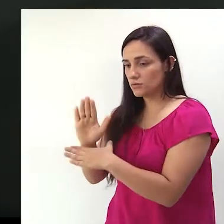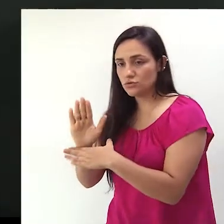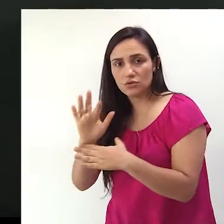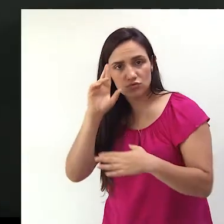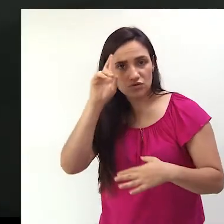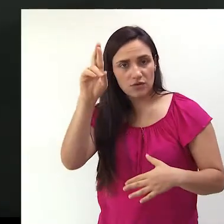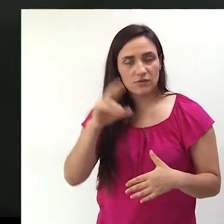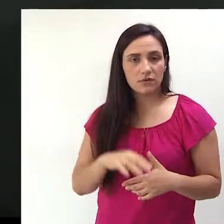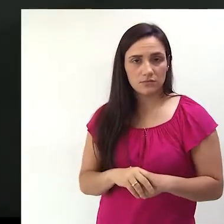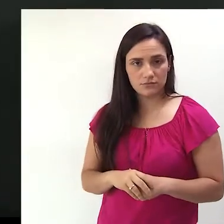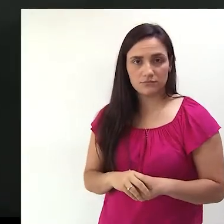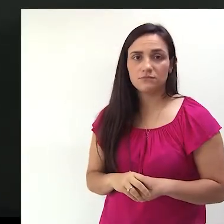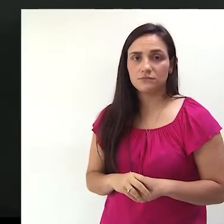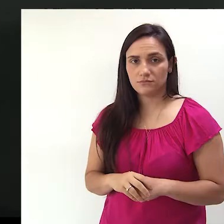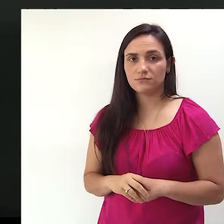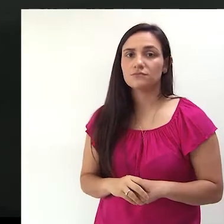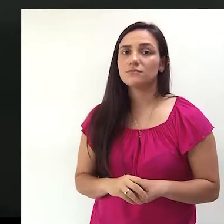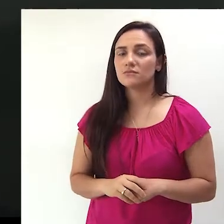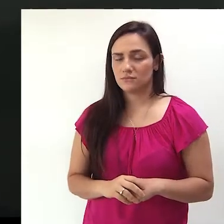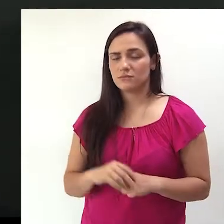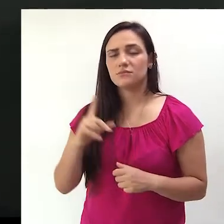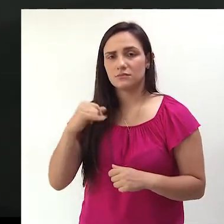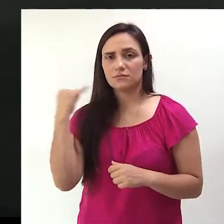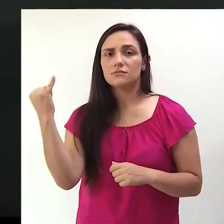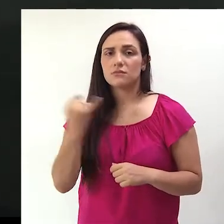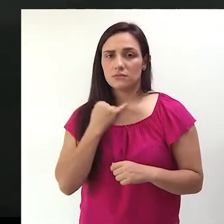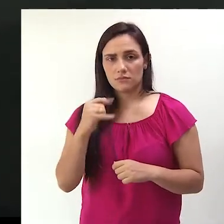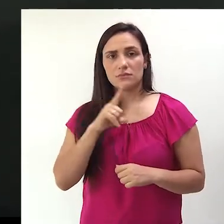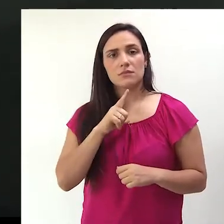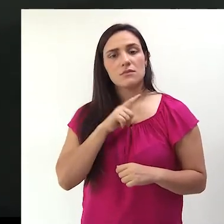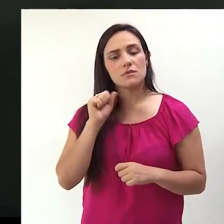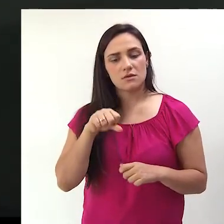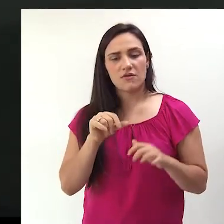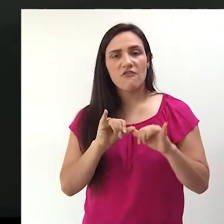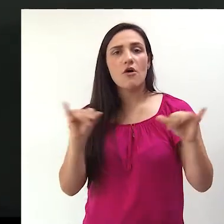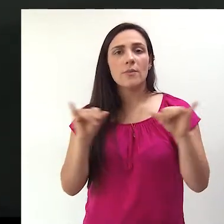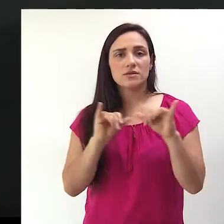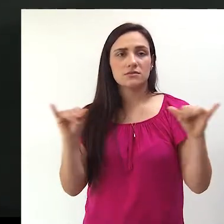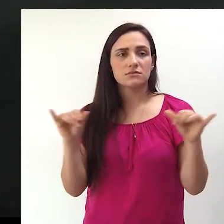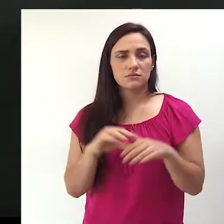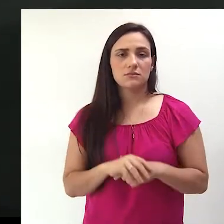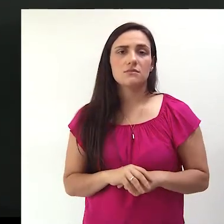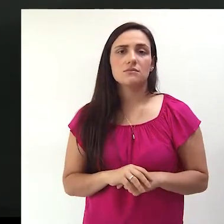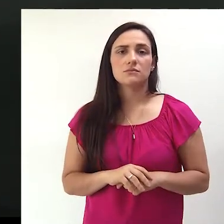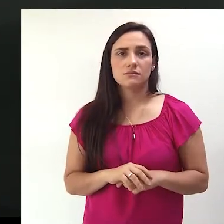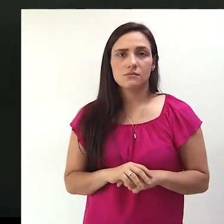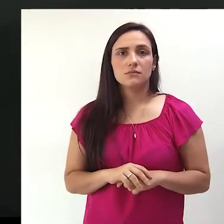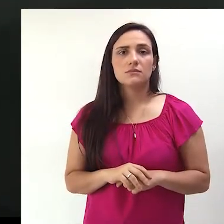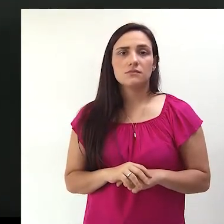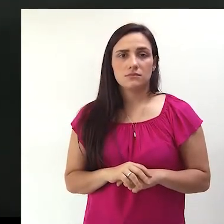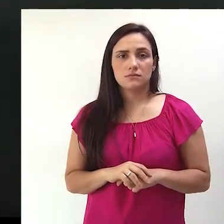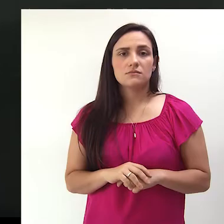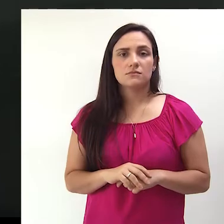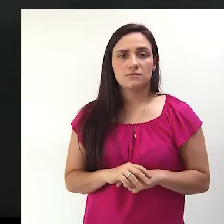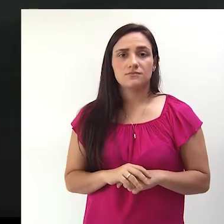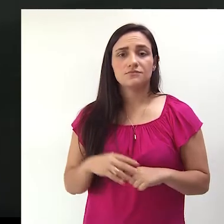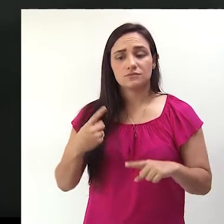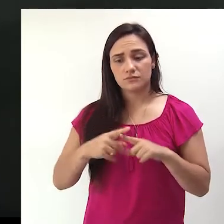Então, os dados hoje são fundamentais. A informação é o que